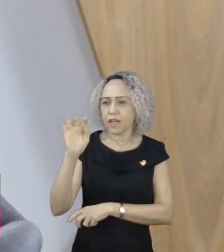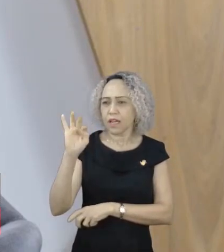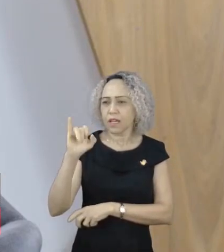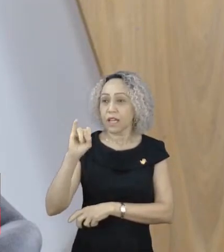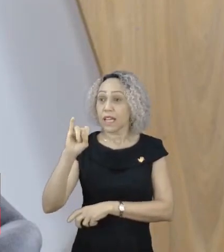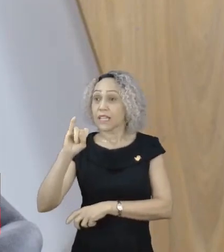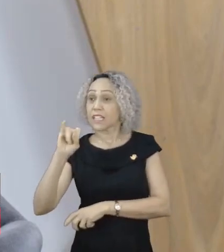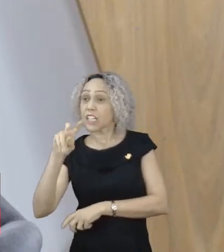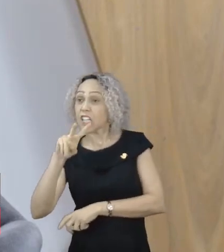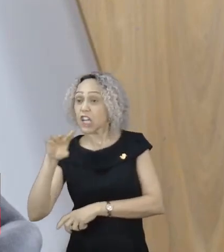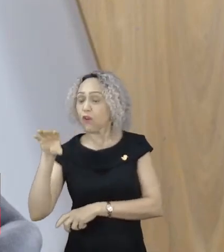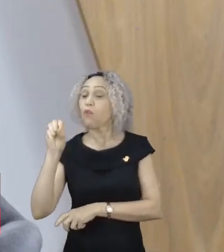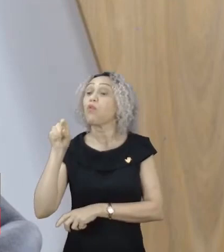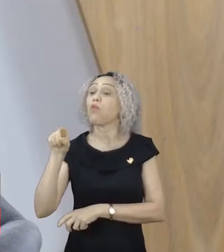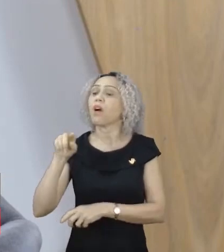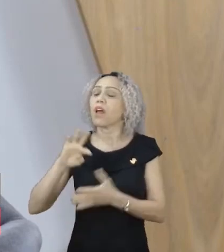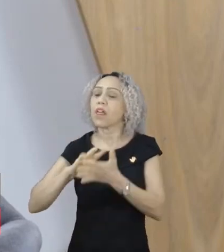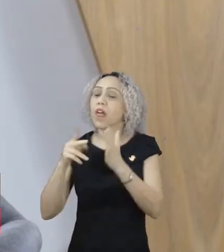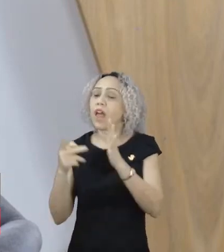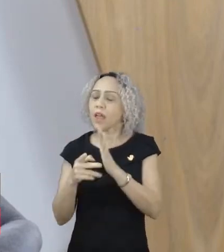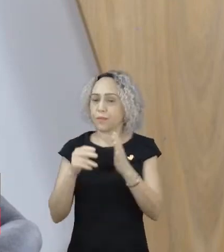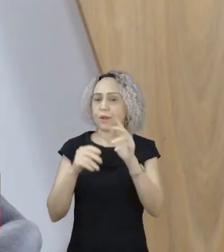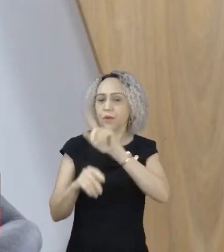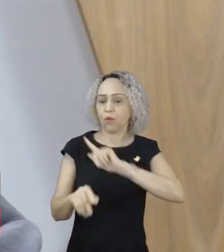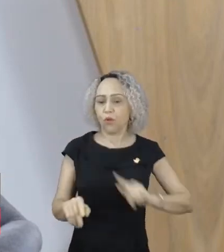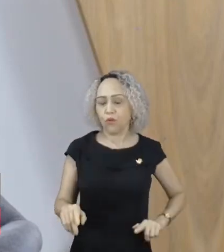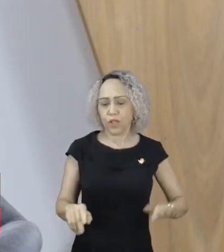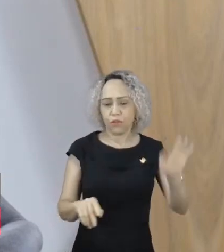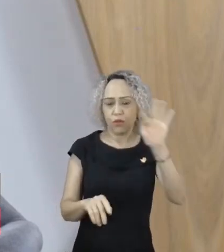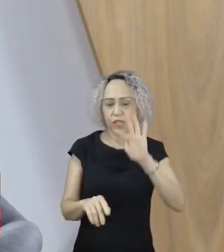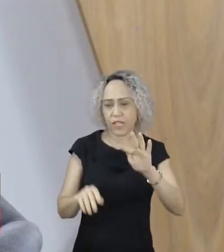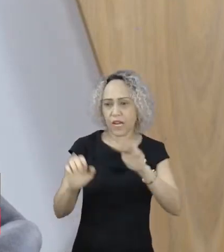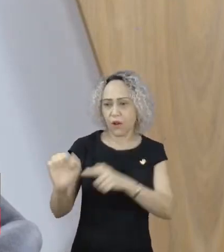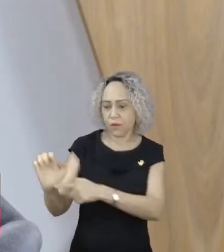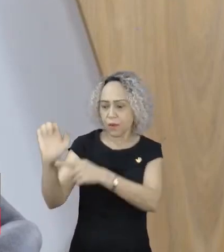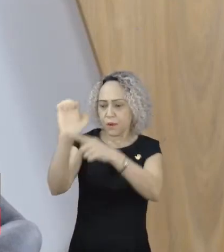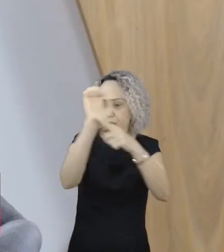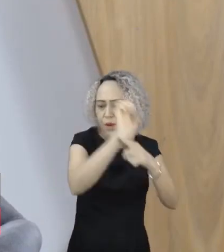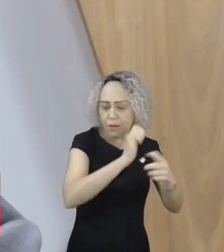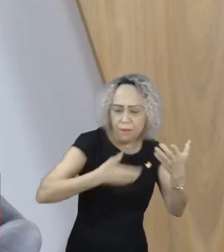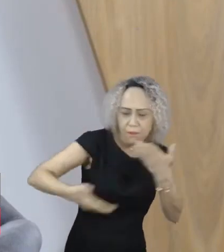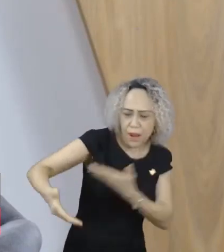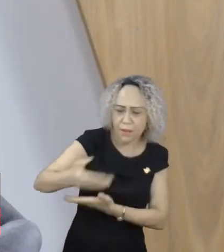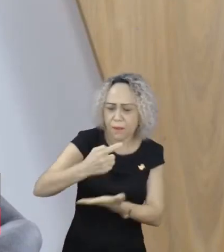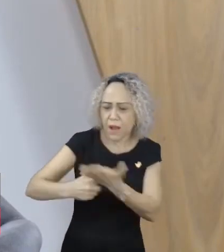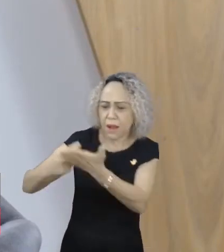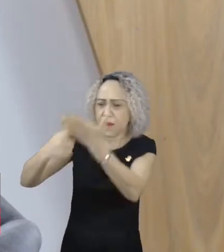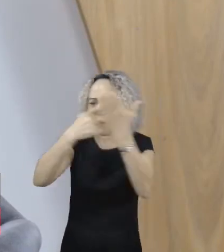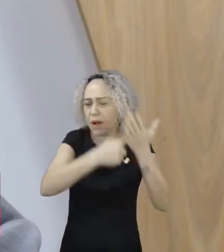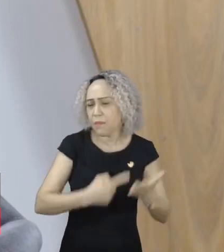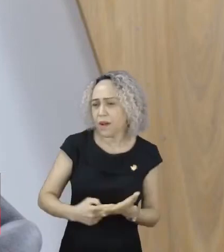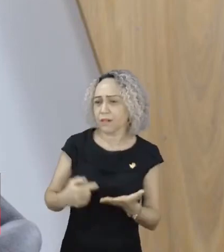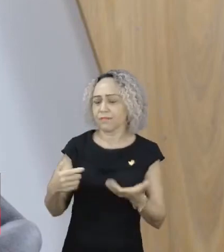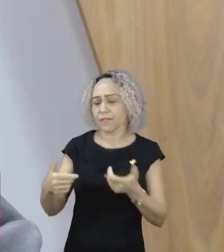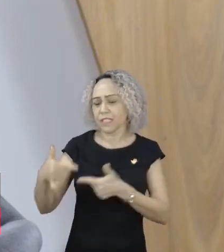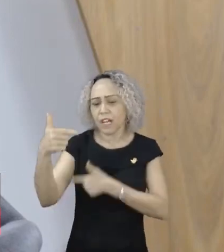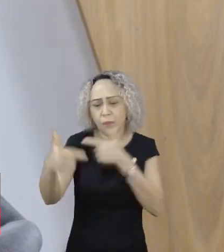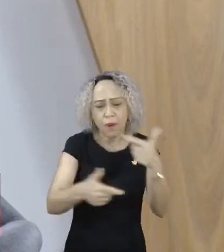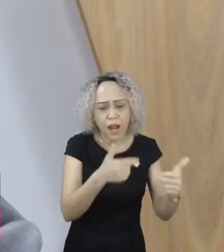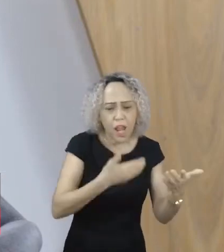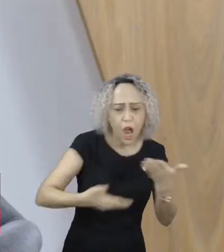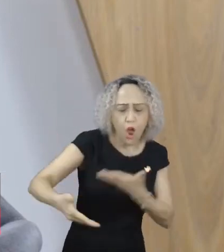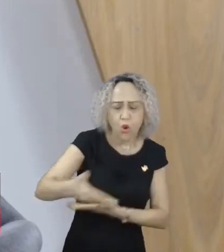presidente Lula, até motivado pela ministra Cida Gonçalves, ministra das Mulheres, o presidente Lula lançou uma série de atos importantes